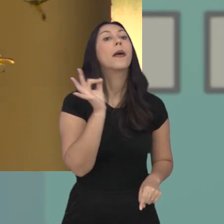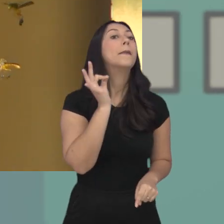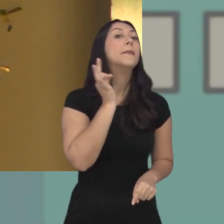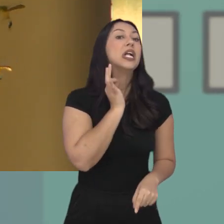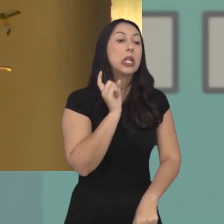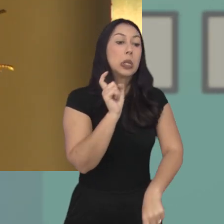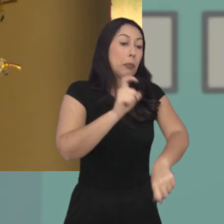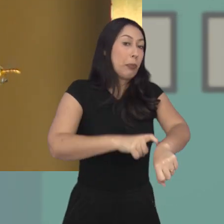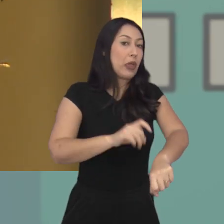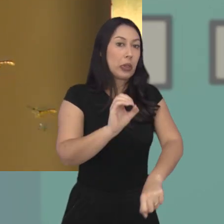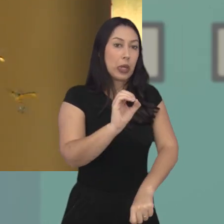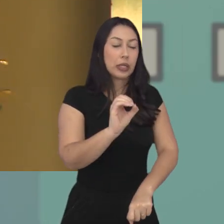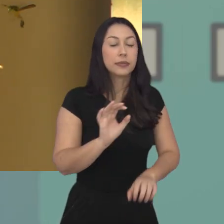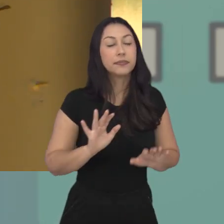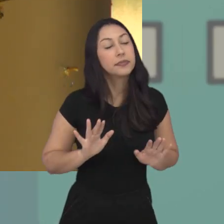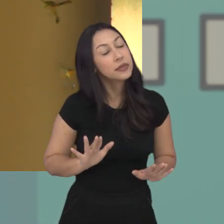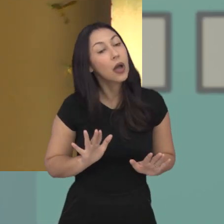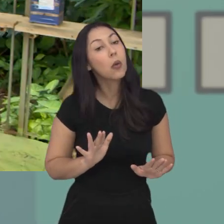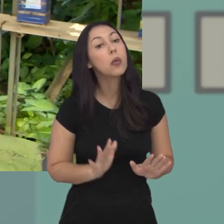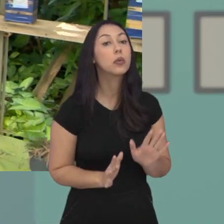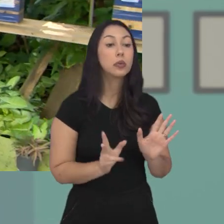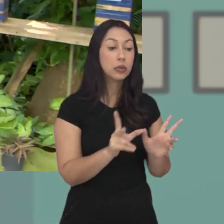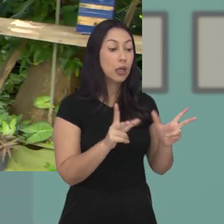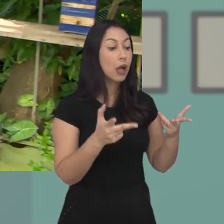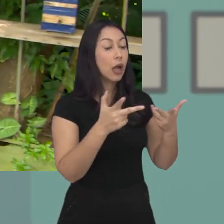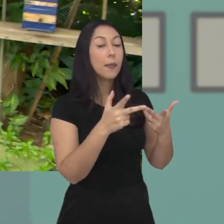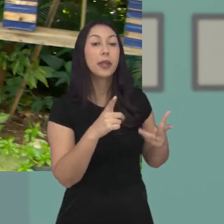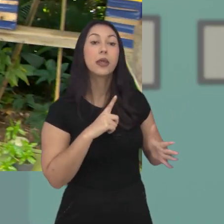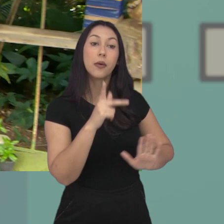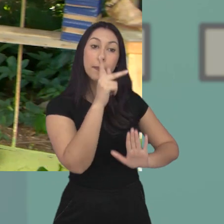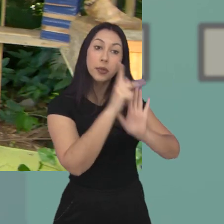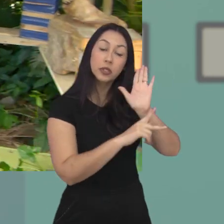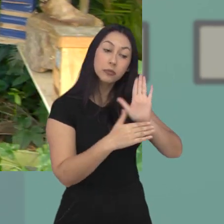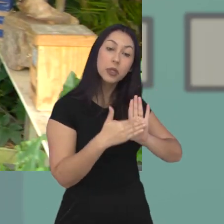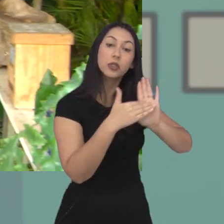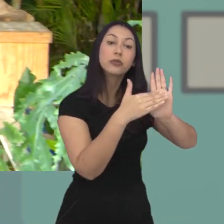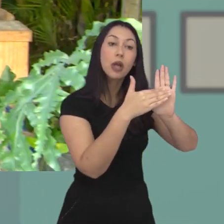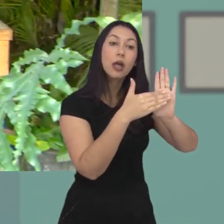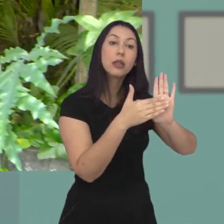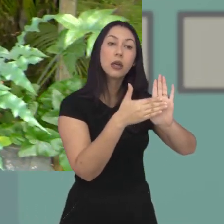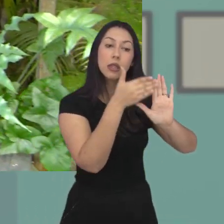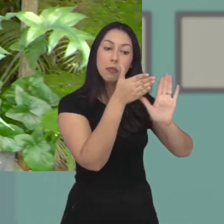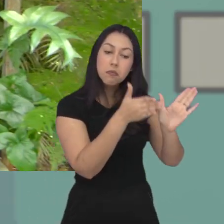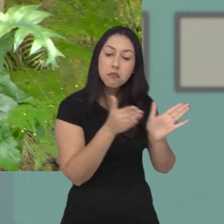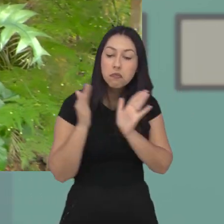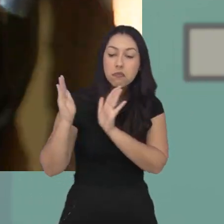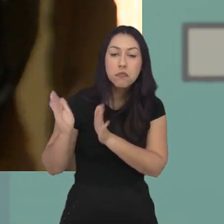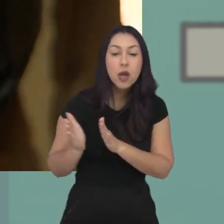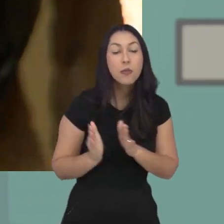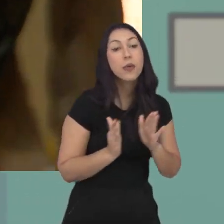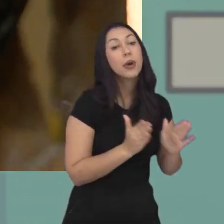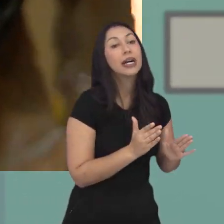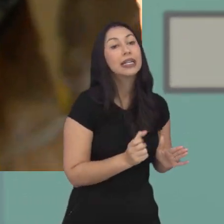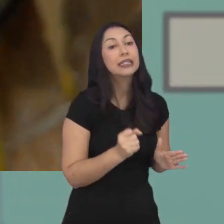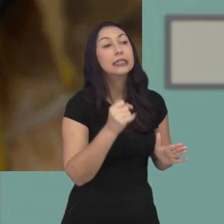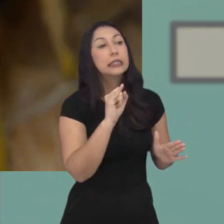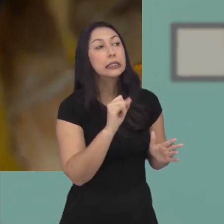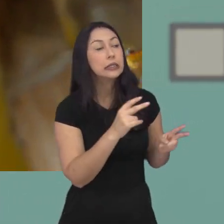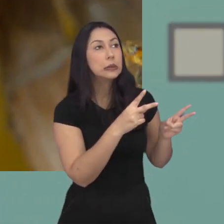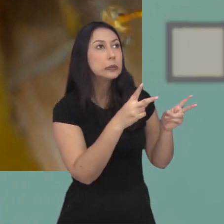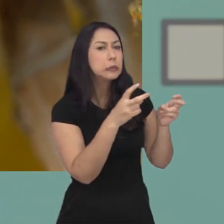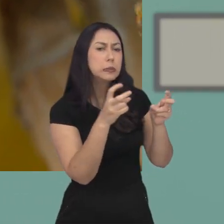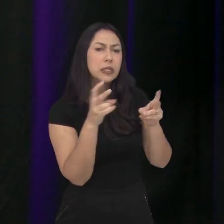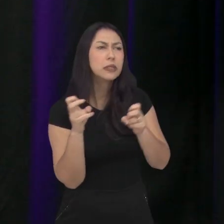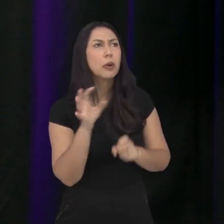E na Câmara tem um projeto justamente para a gente estar ajudando nesse processo, né, Marvin? Ou seja, para caso tenha